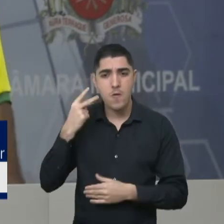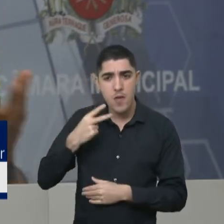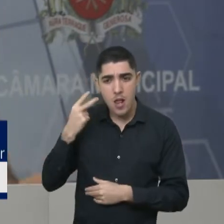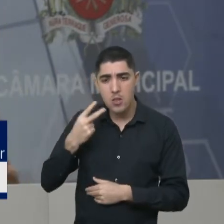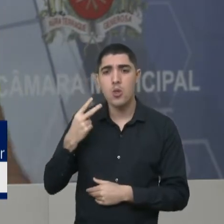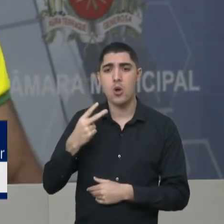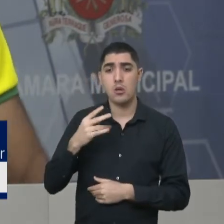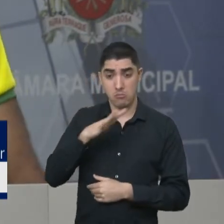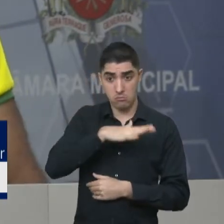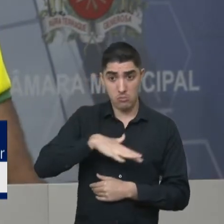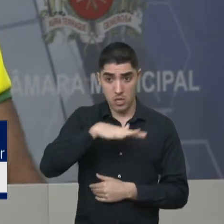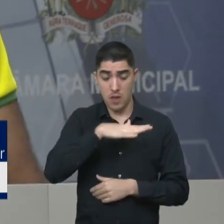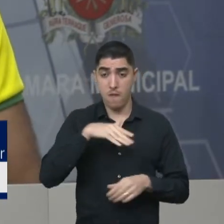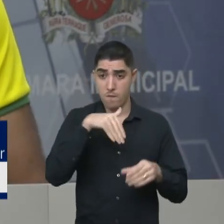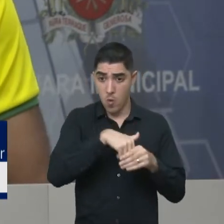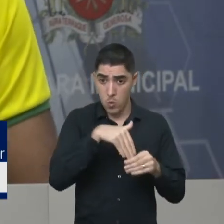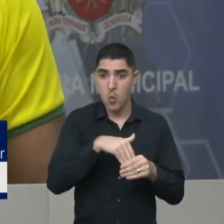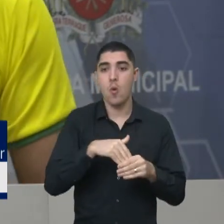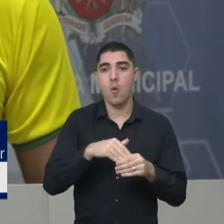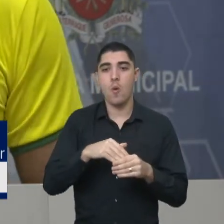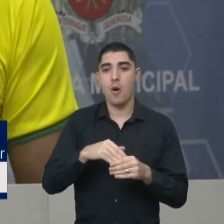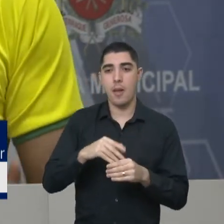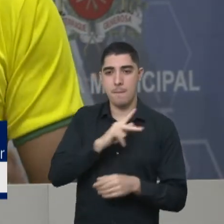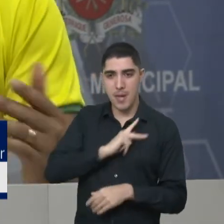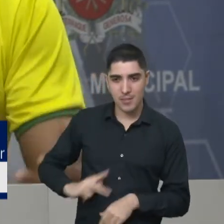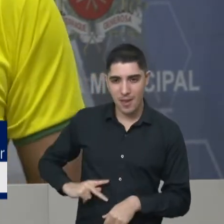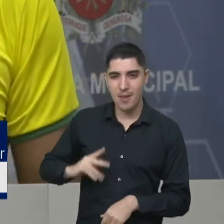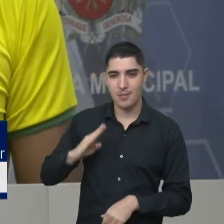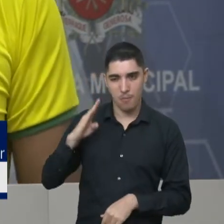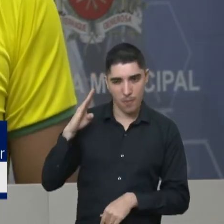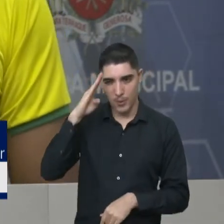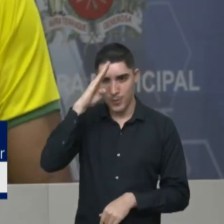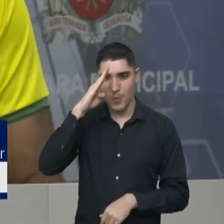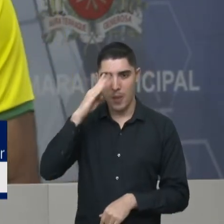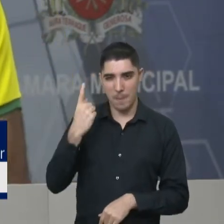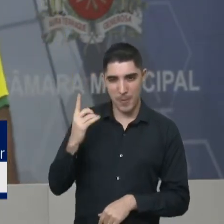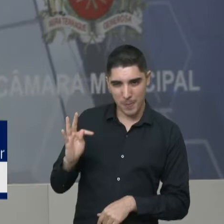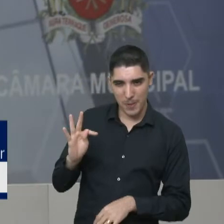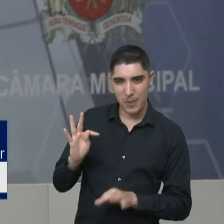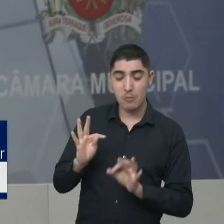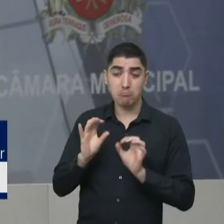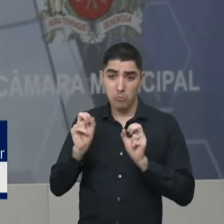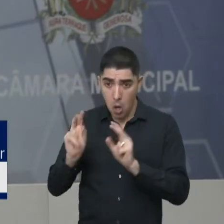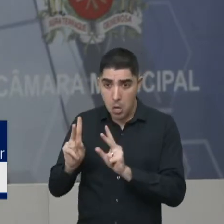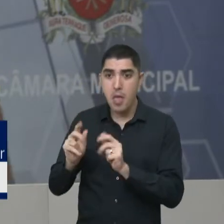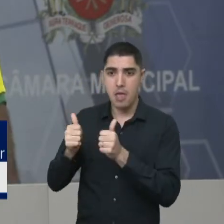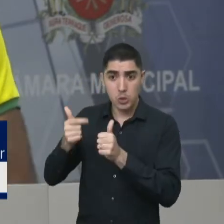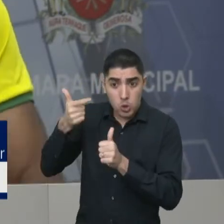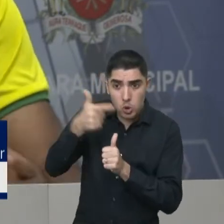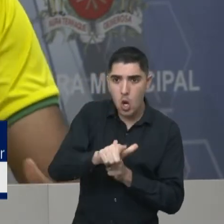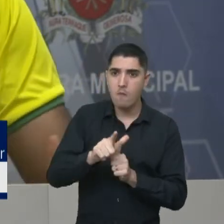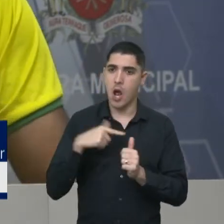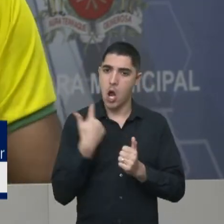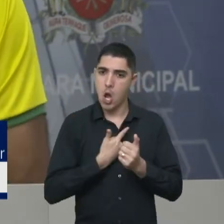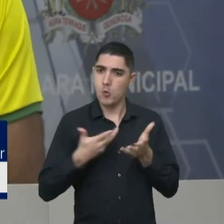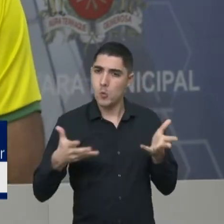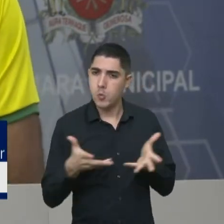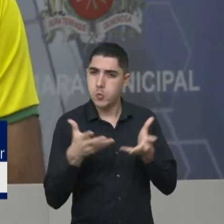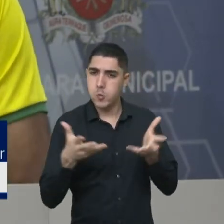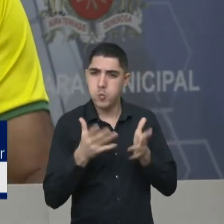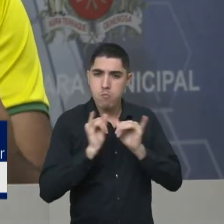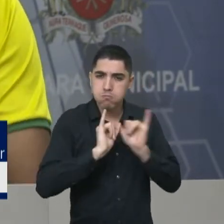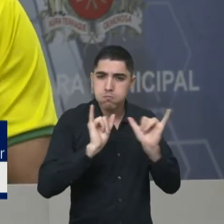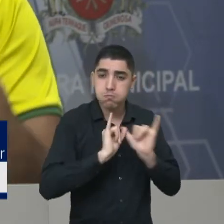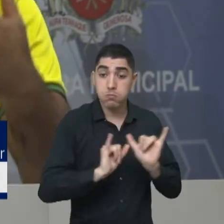aqueles que votaram no presidente Bolsonaro no primeiro turno, que todos nós tenhamos uma parcela de contribuição para a gente ser a